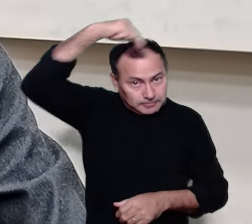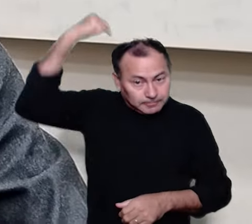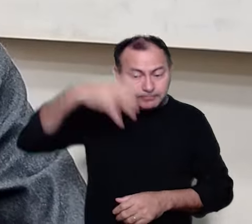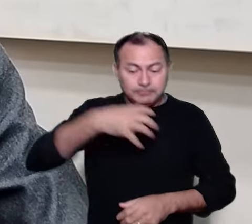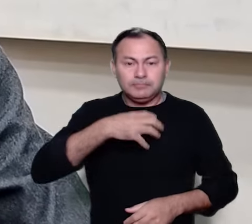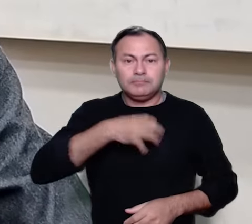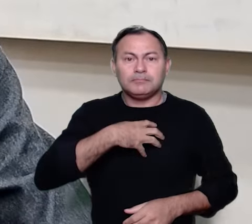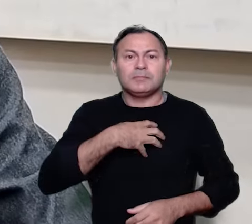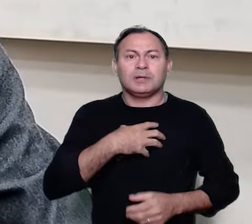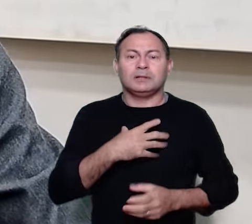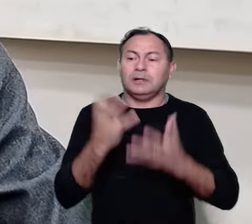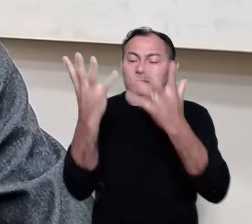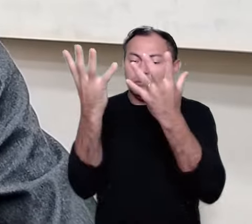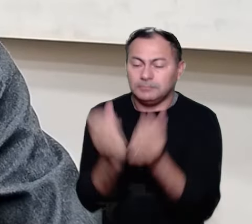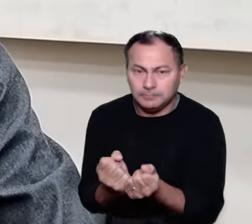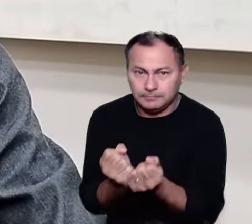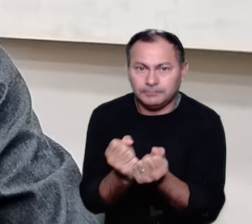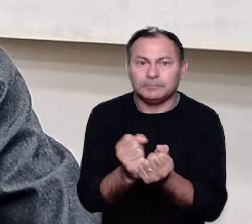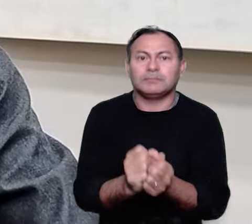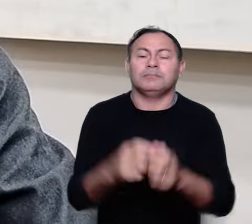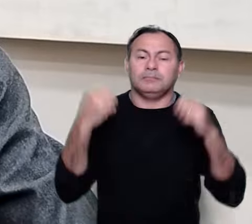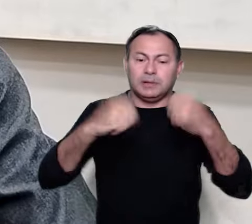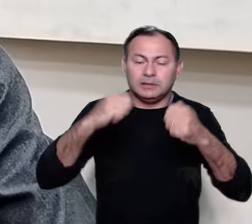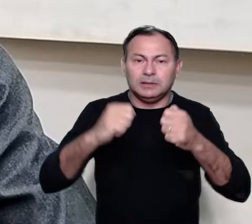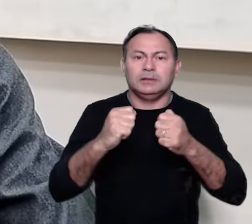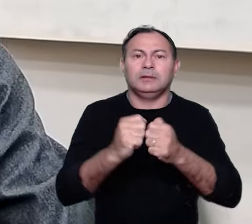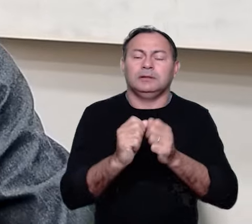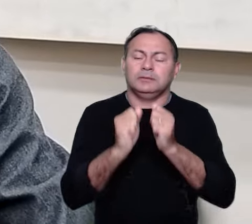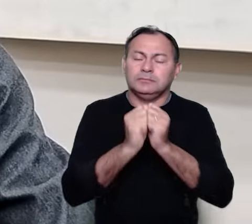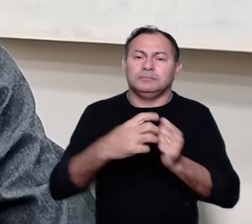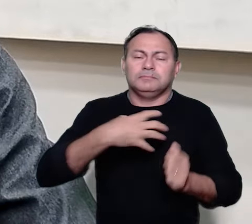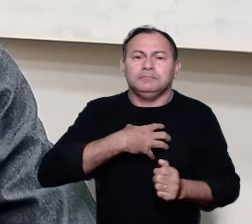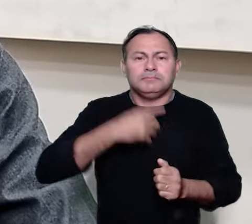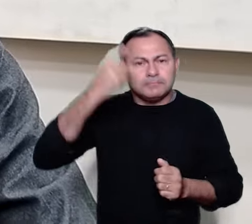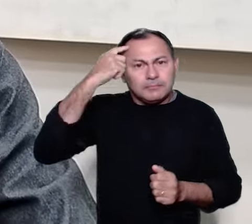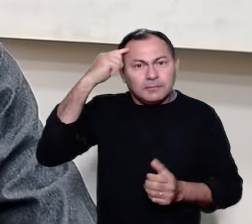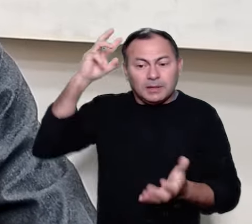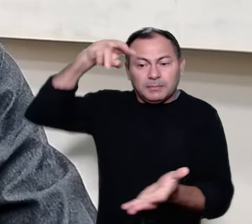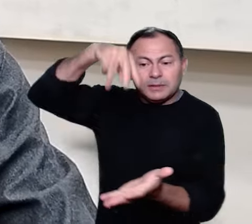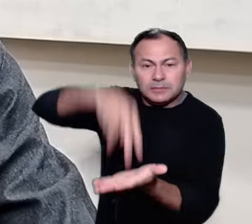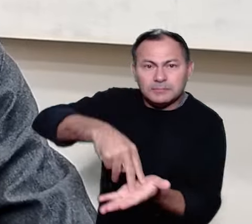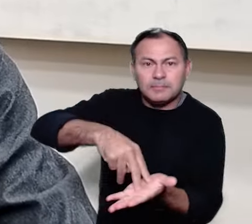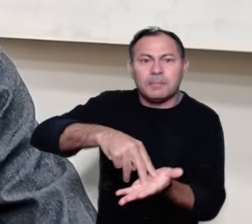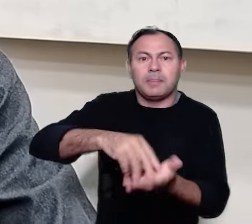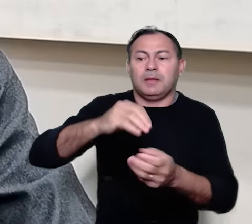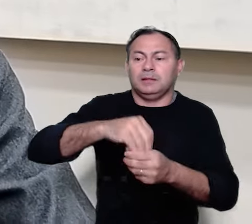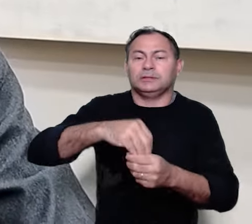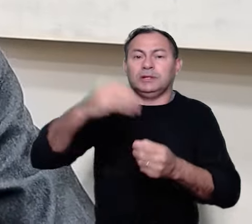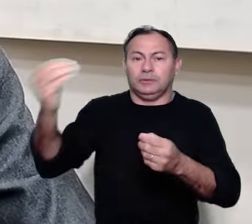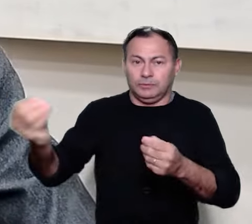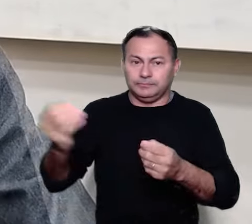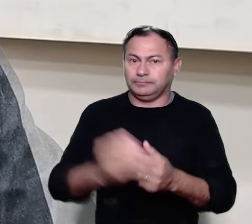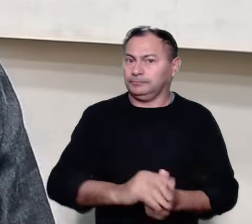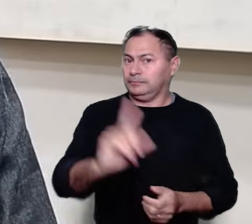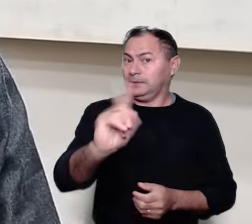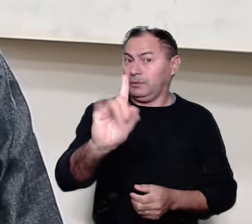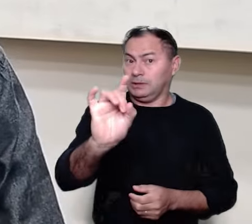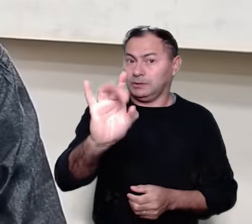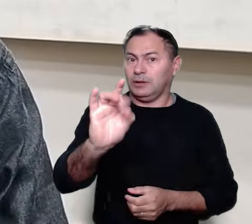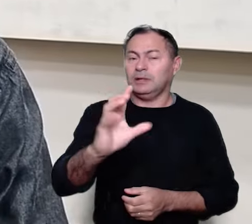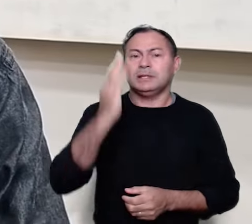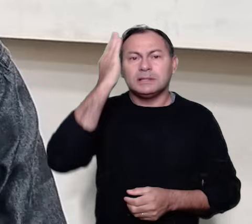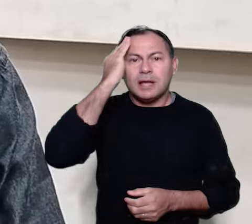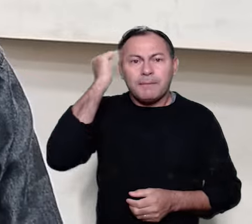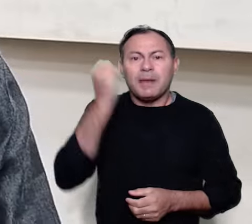Com essa postura de acolhimento é que devemos conjugar a participação exterior. Não